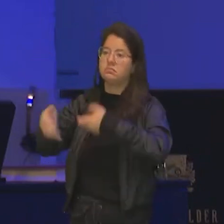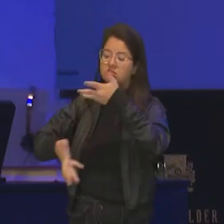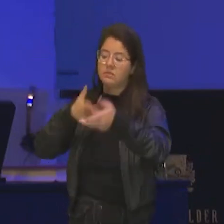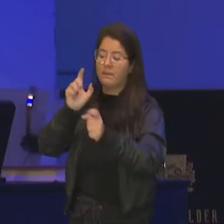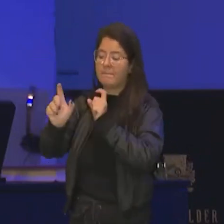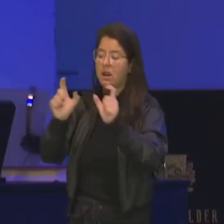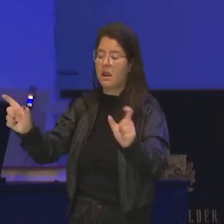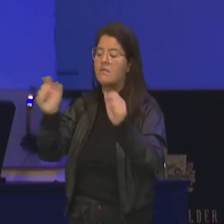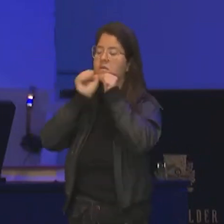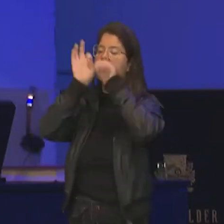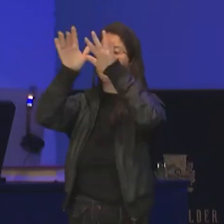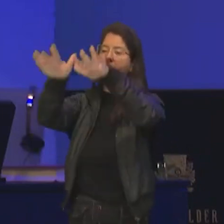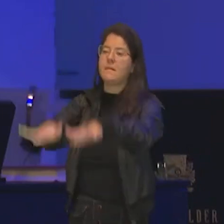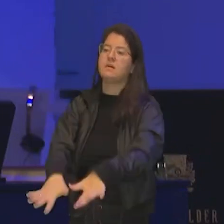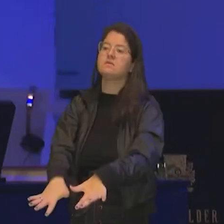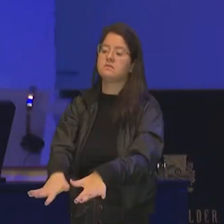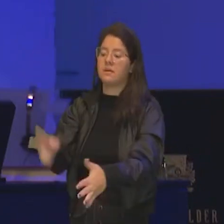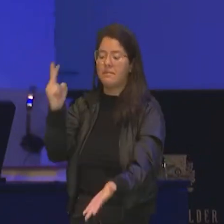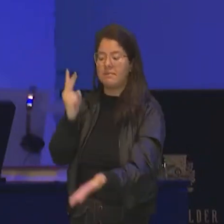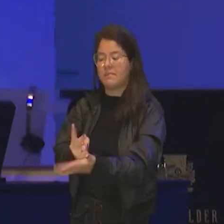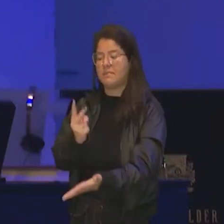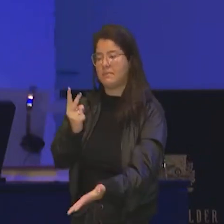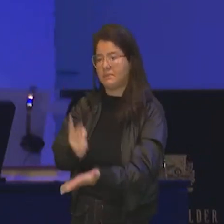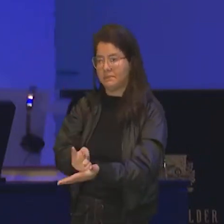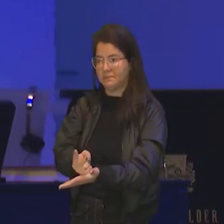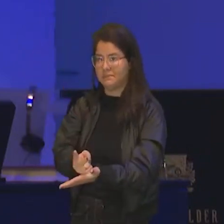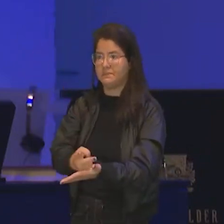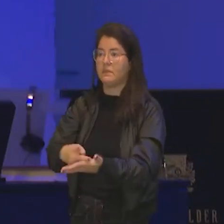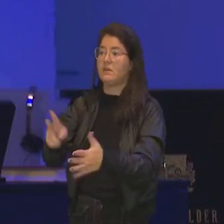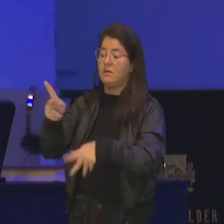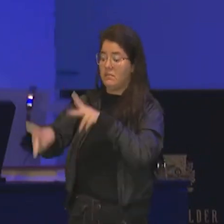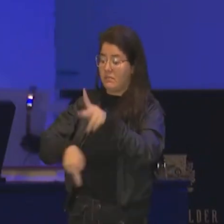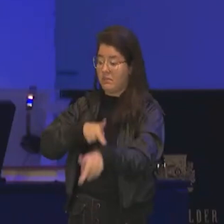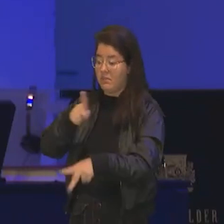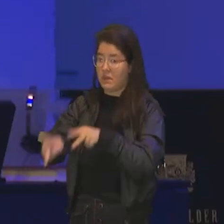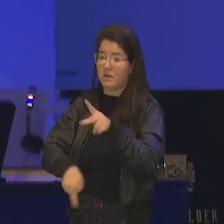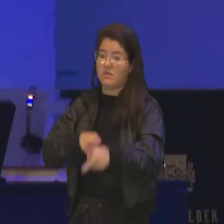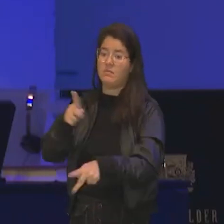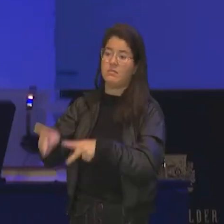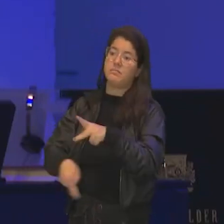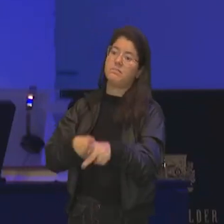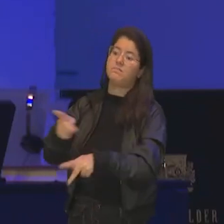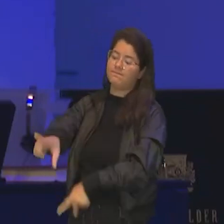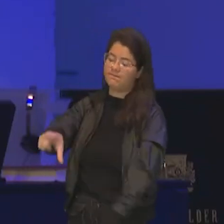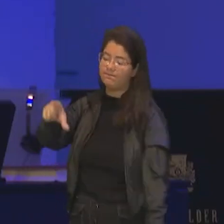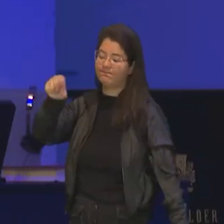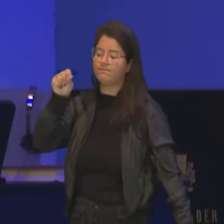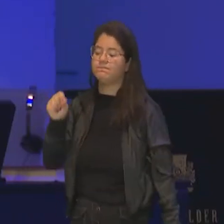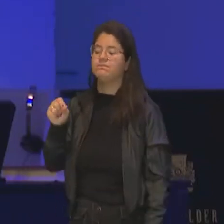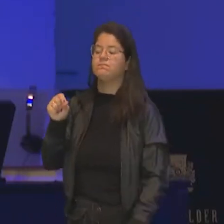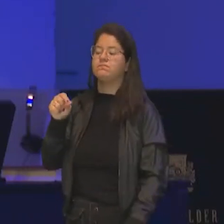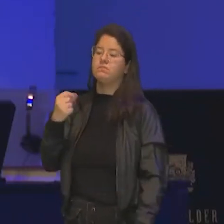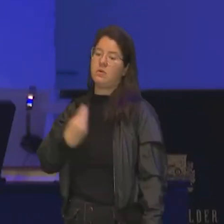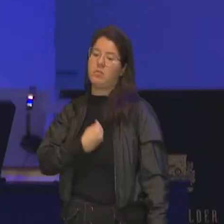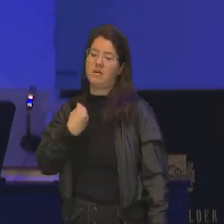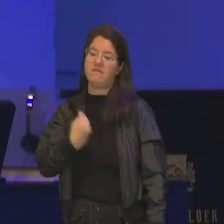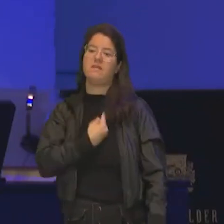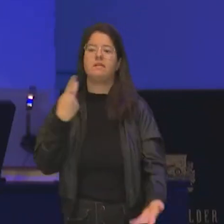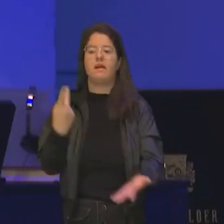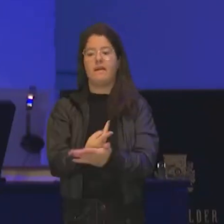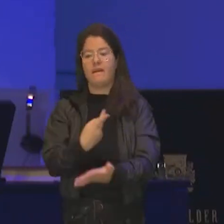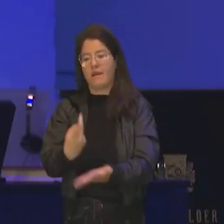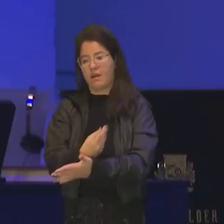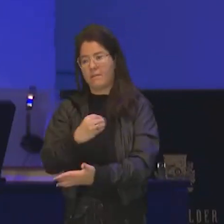palavras de bênçãos, mesmo quando o povo caminha no pecado